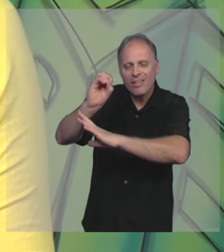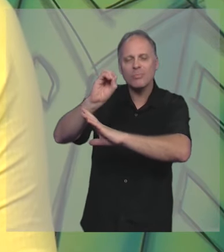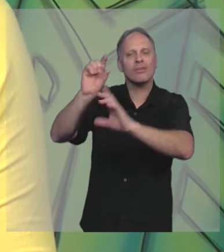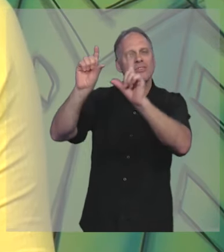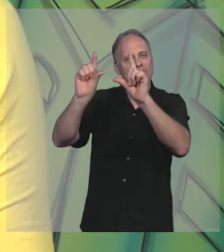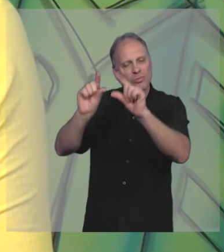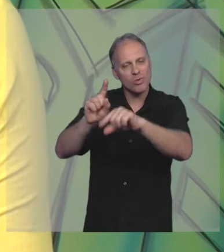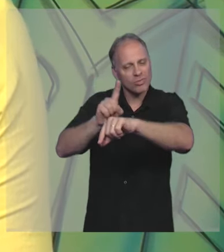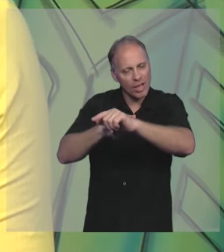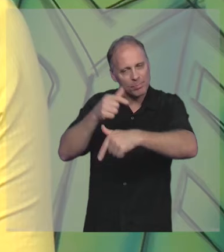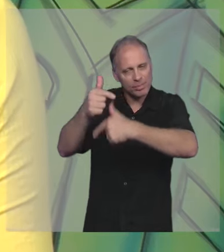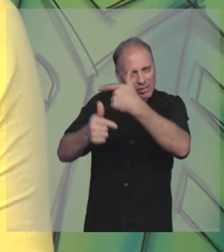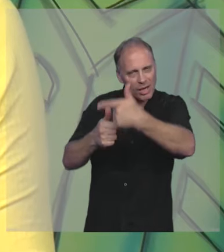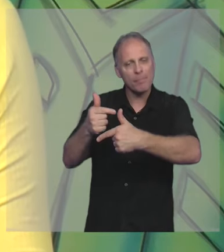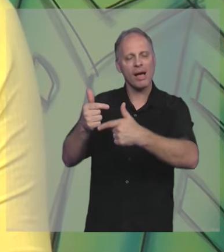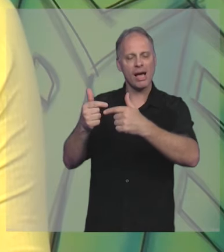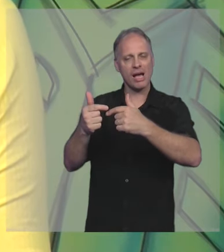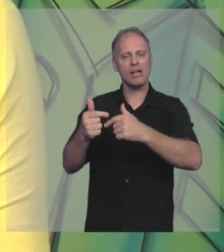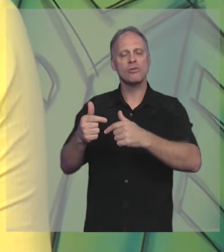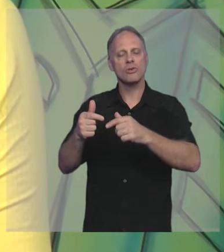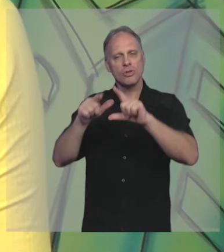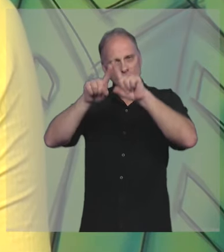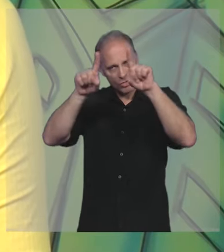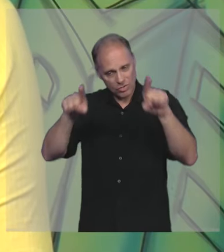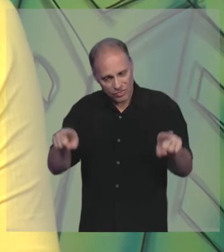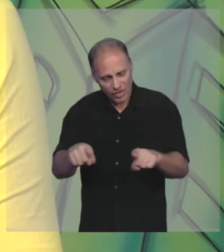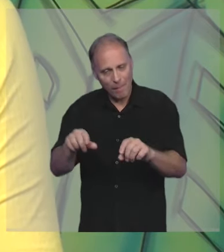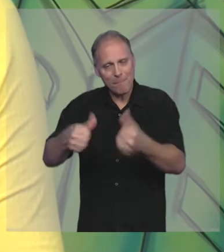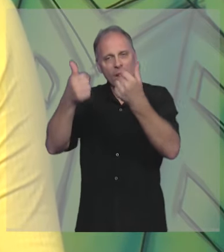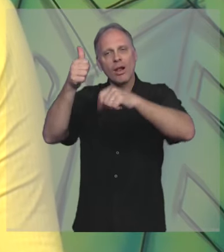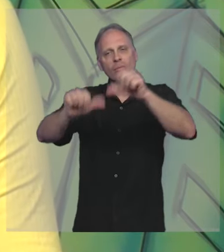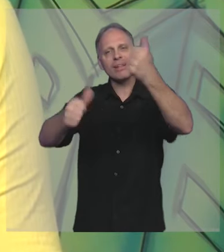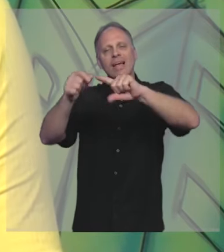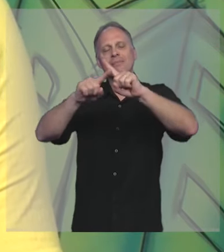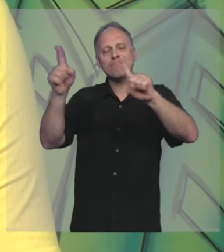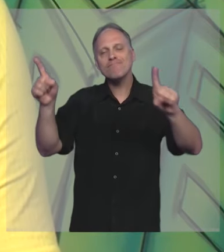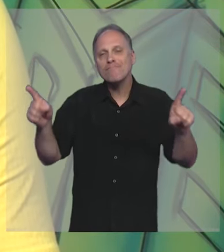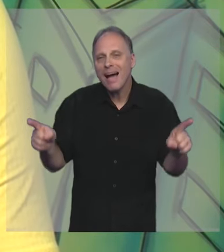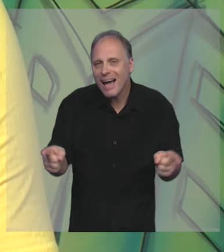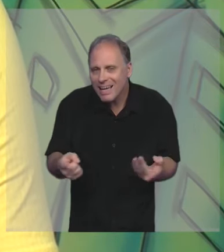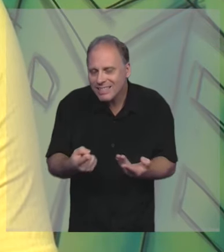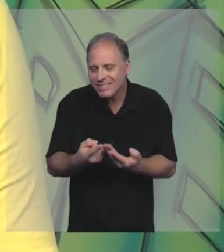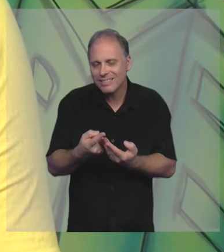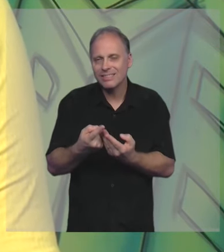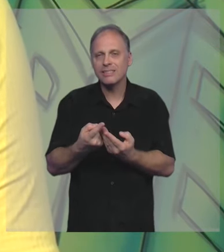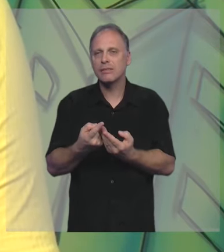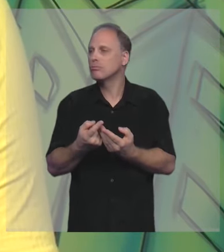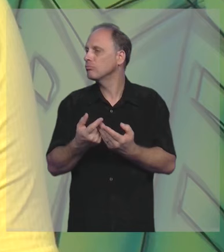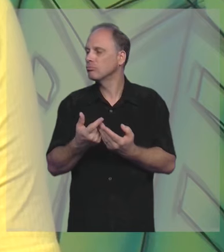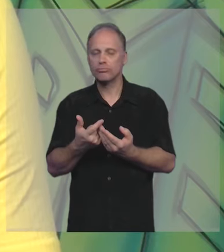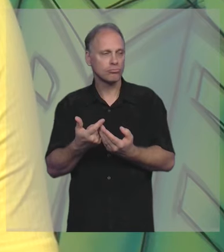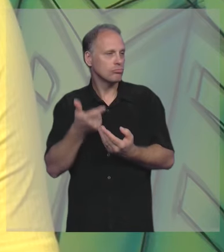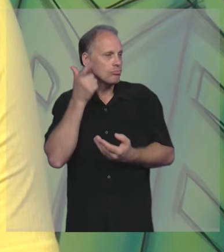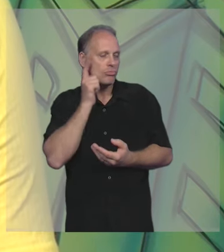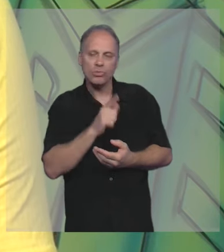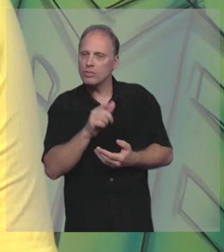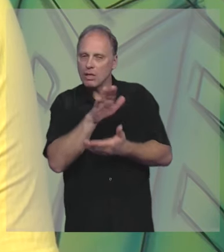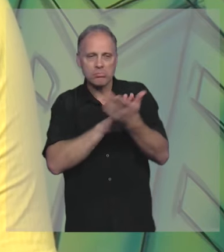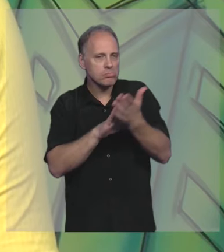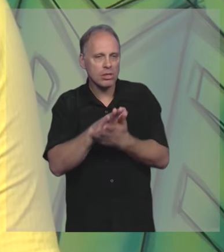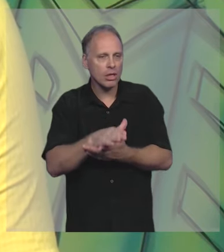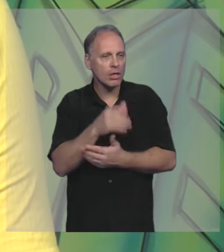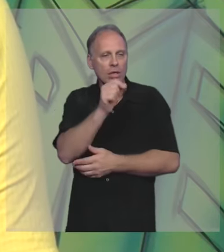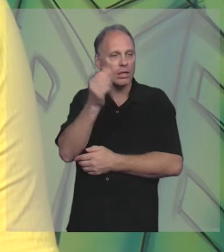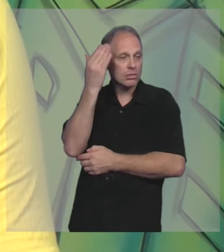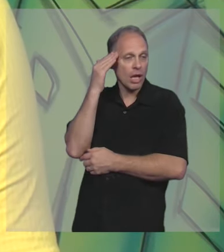porque vai reduzir o tempo de trabalho dos funcionários, vai melhorar a qualidade, mas, consequentemente, para contrapartida, eles não conseguem ninguém